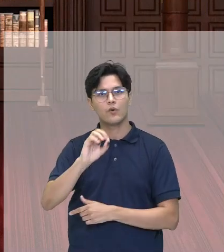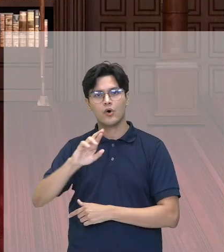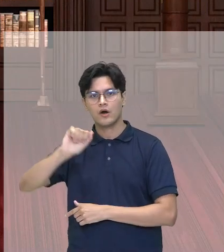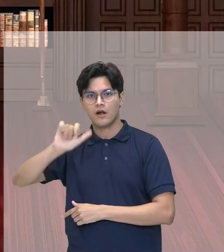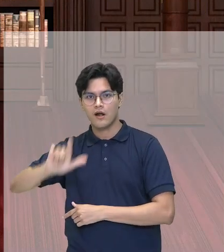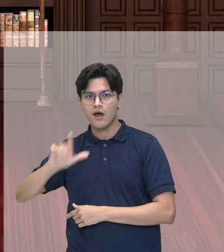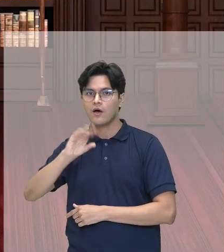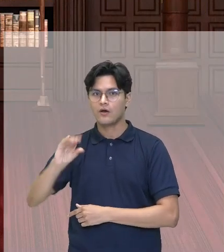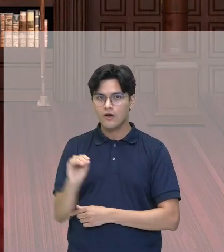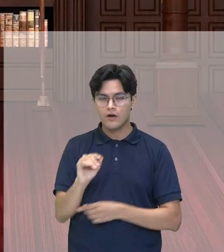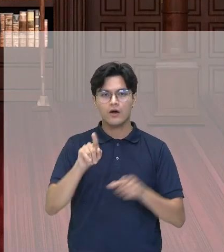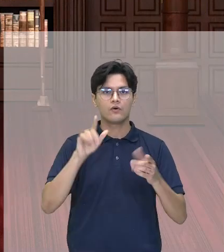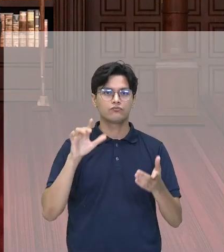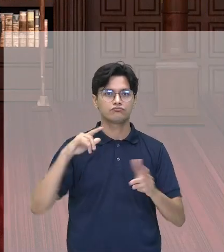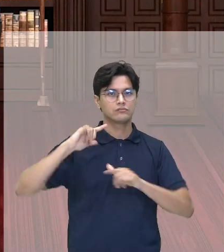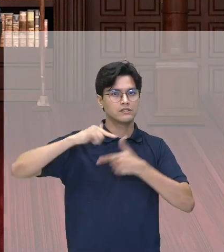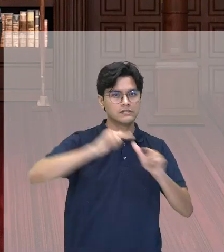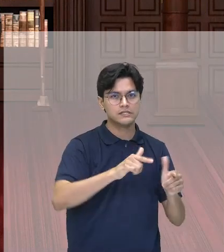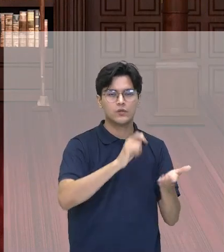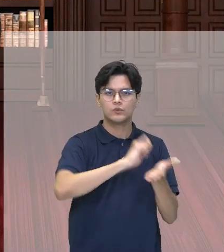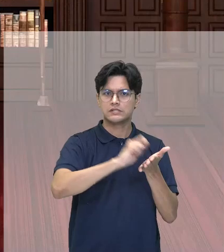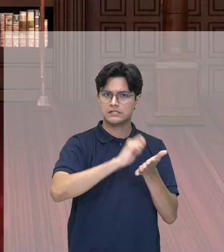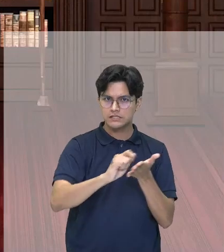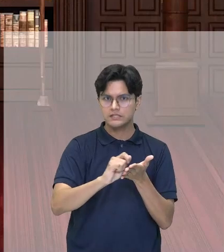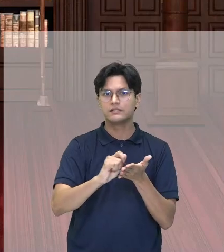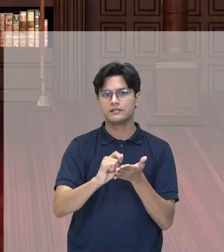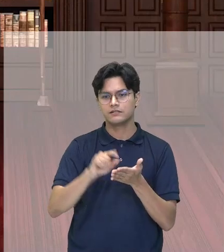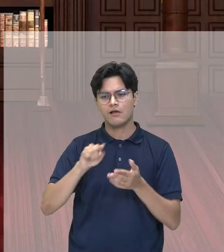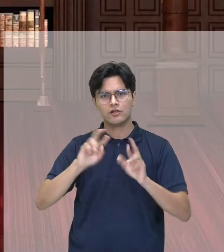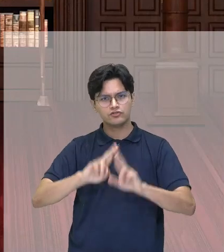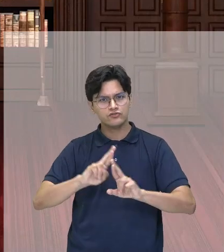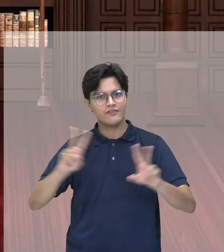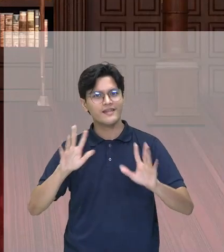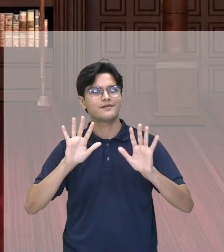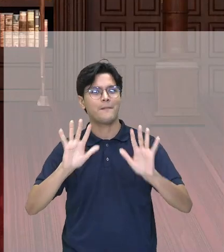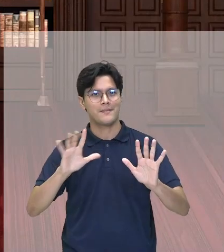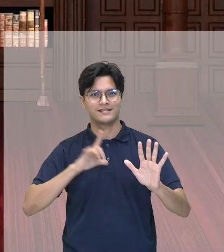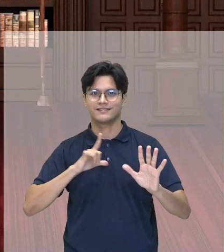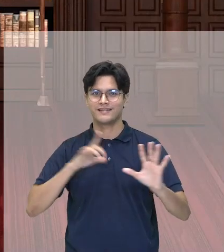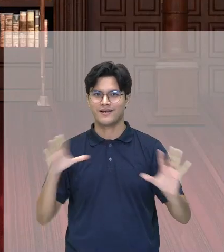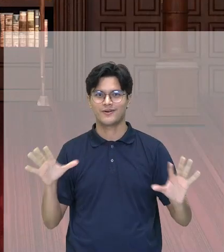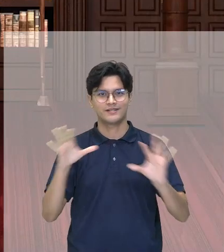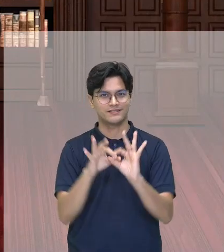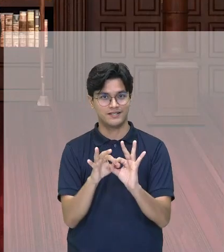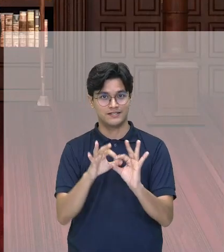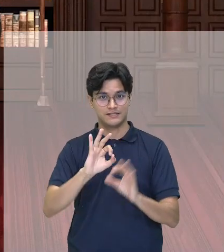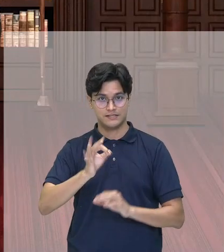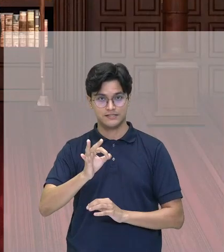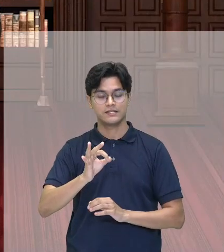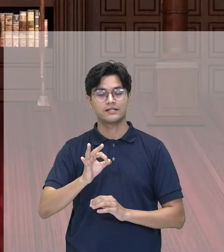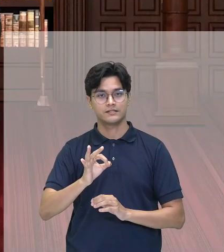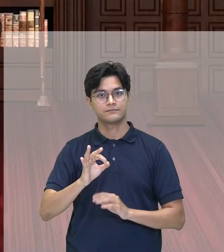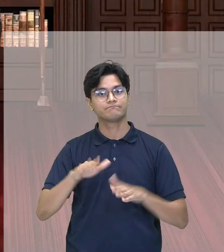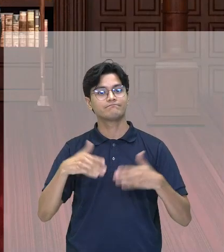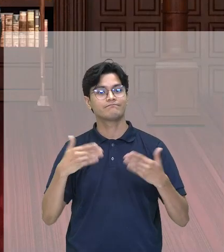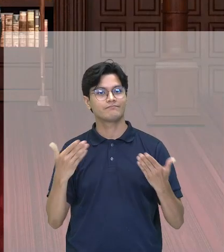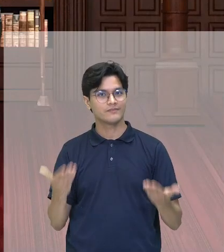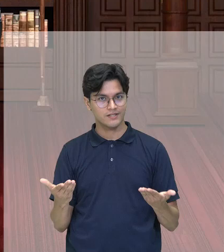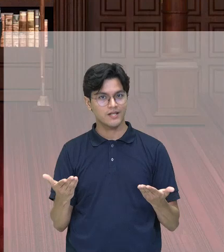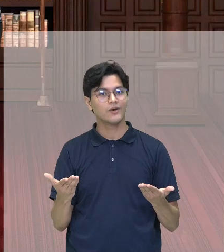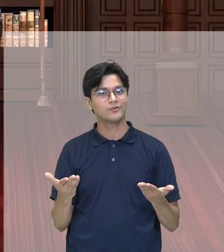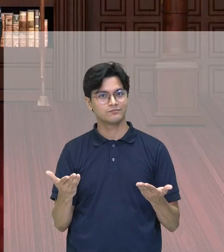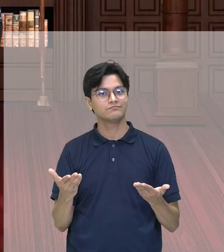diferentes, mas conectadas. E é assim que mantemos viva